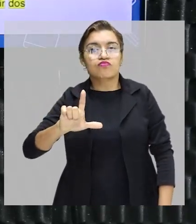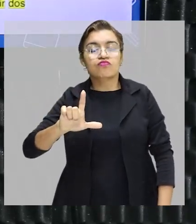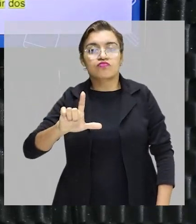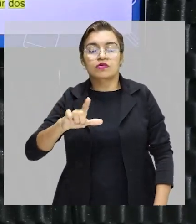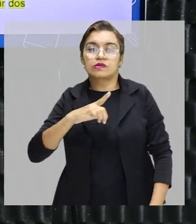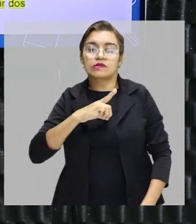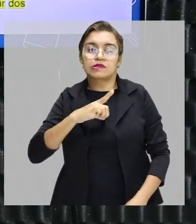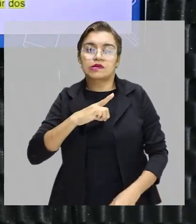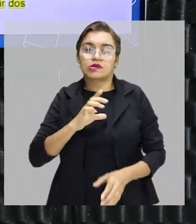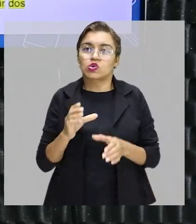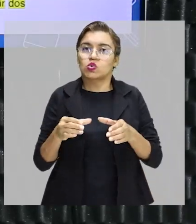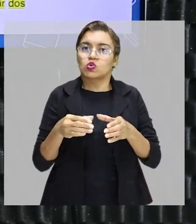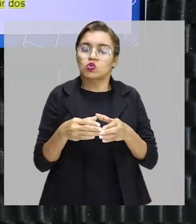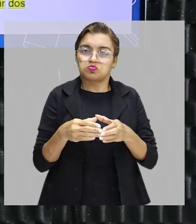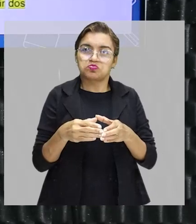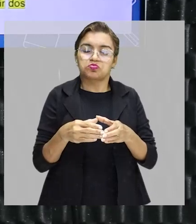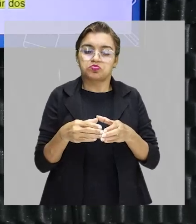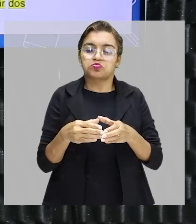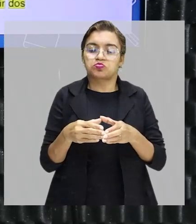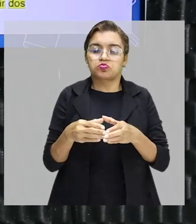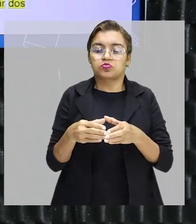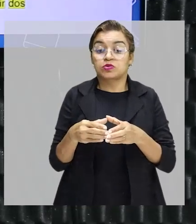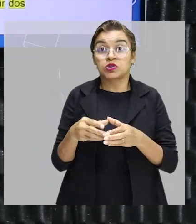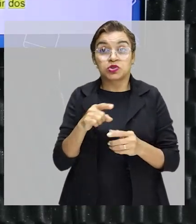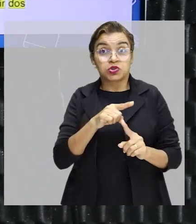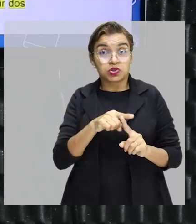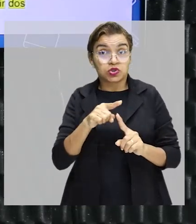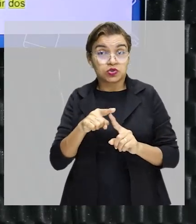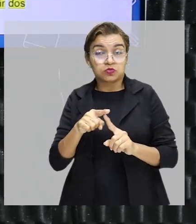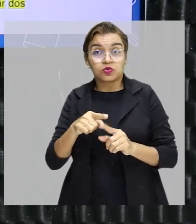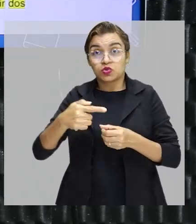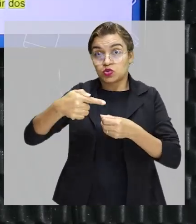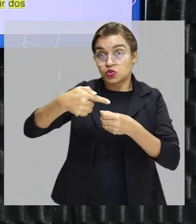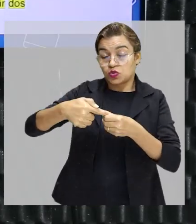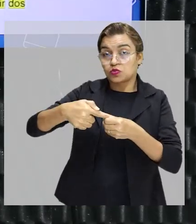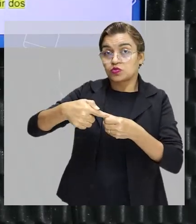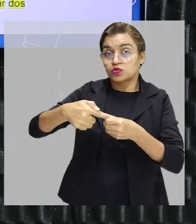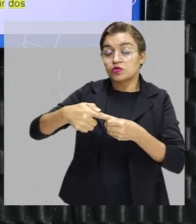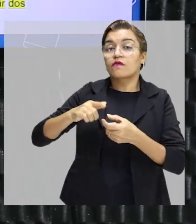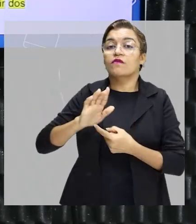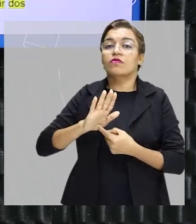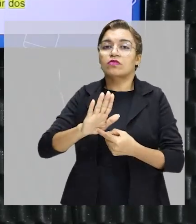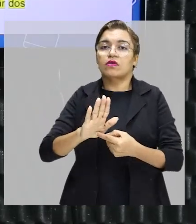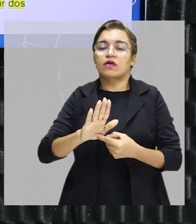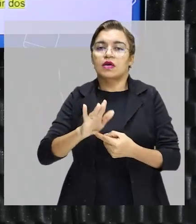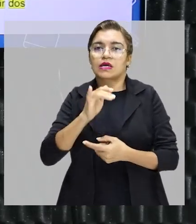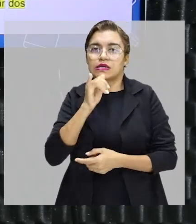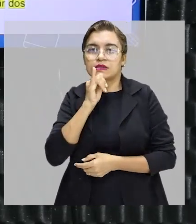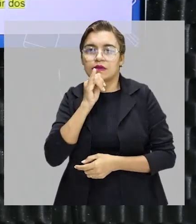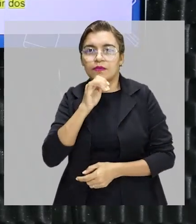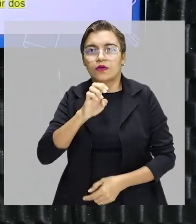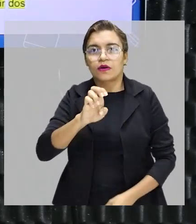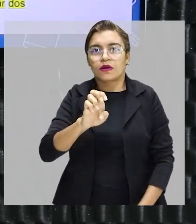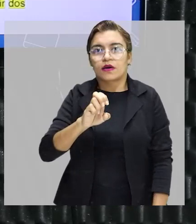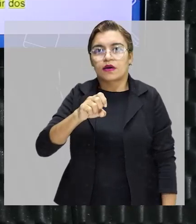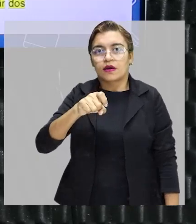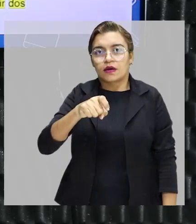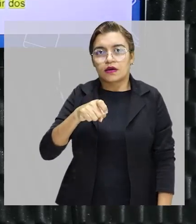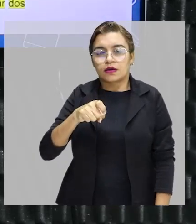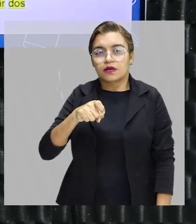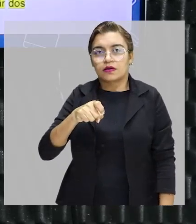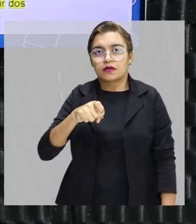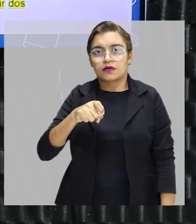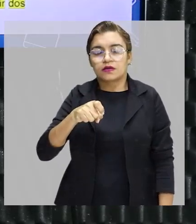nessa categoria. Então, esse tipo de combustível, eles vão apresentar enxofre, certo, na